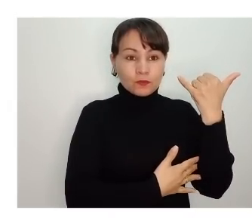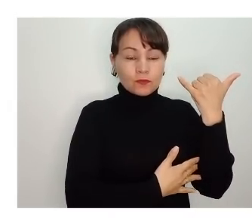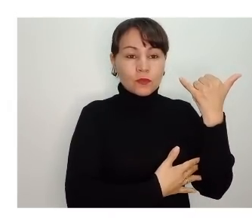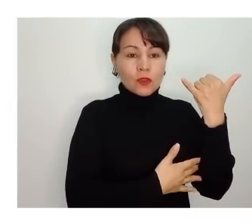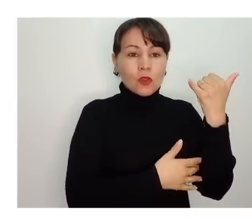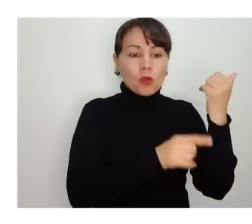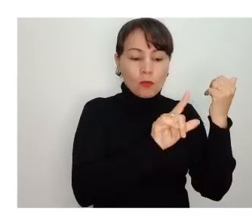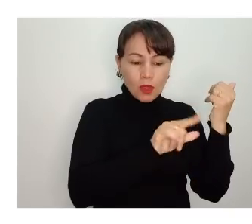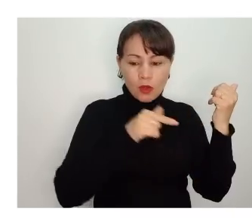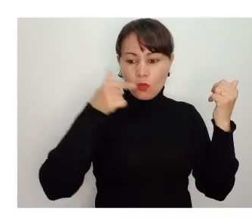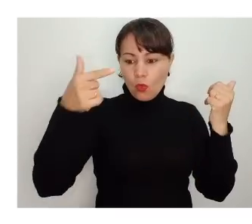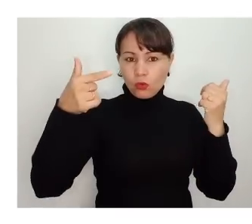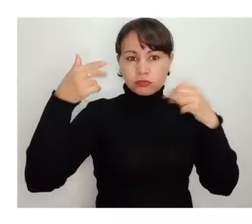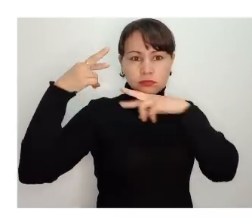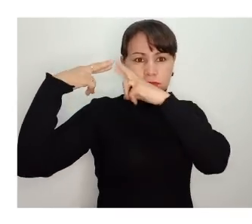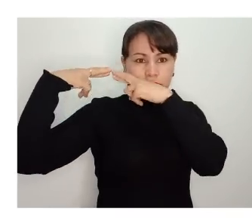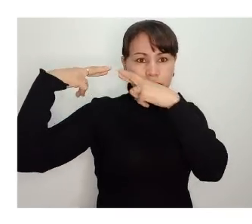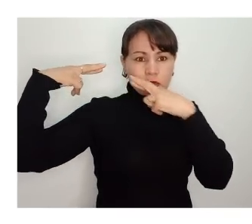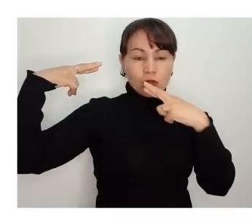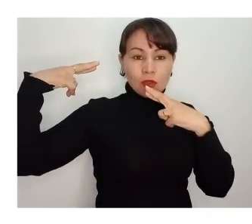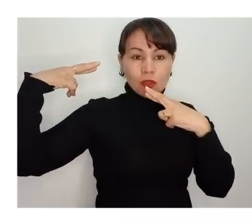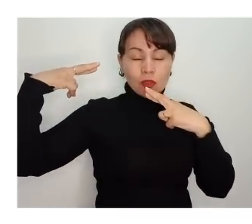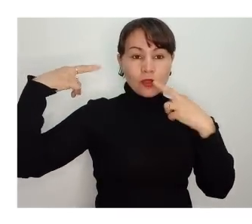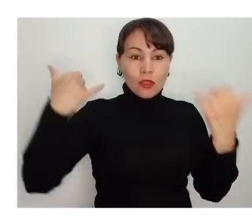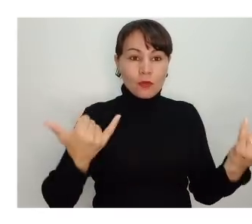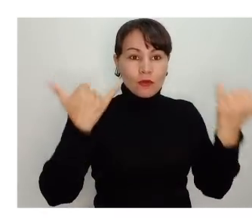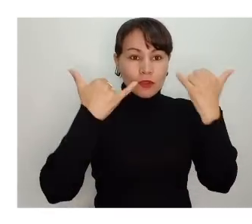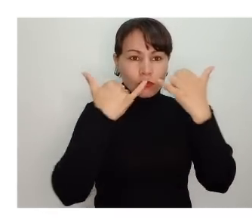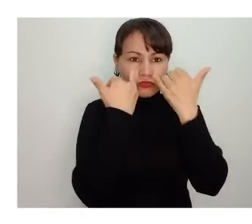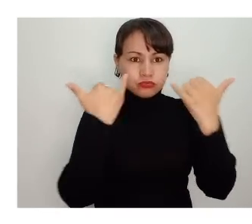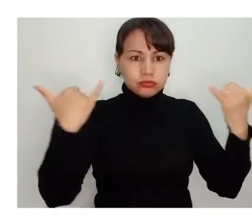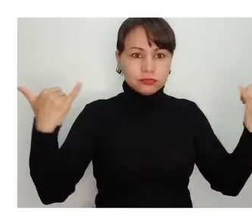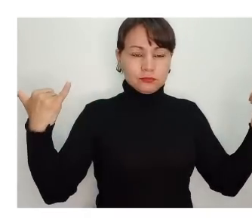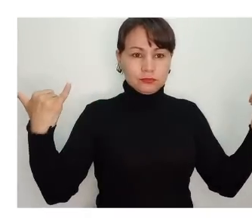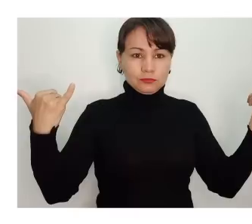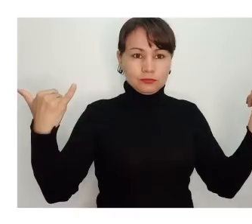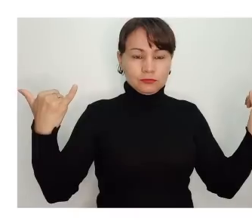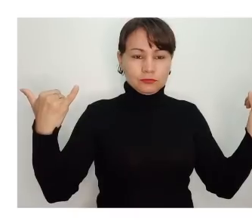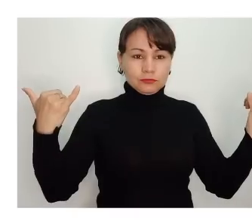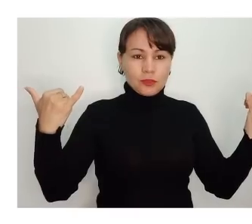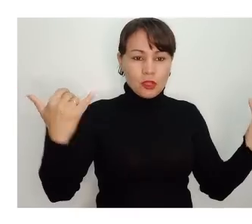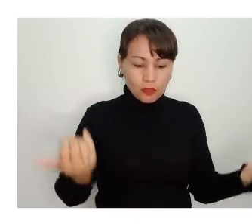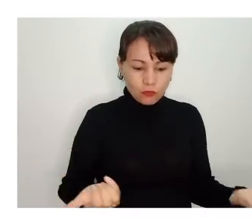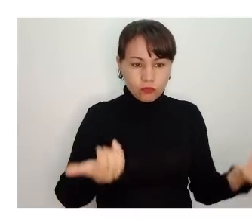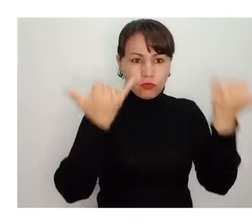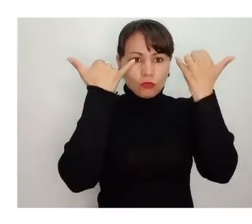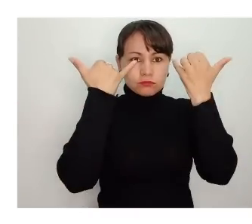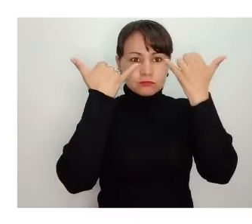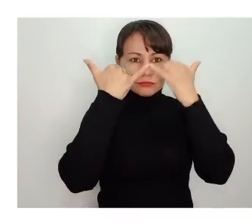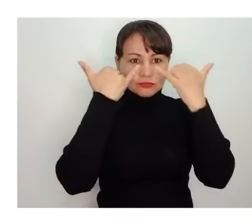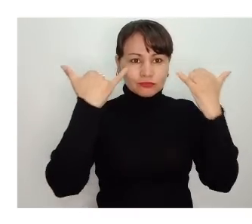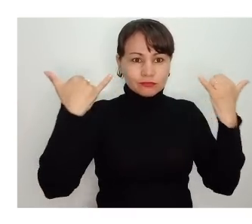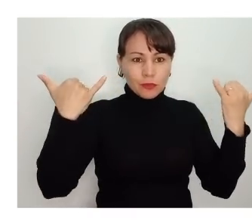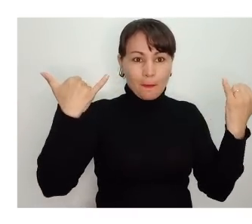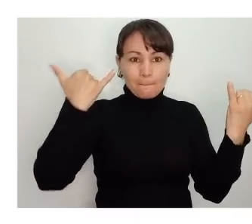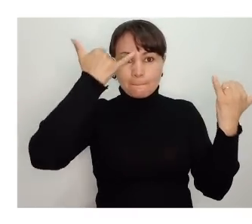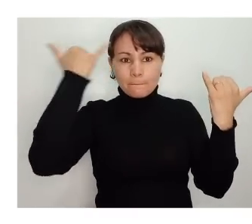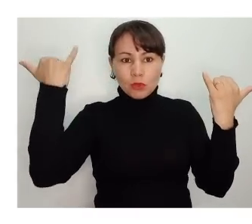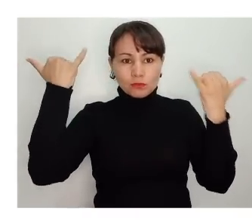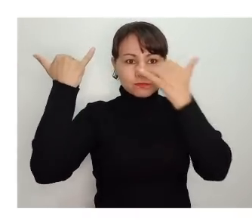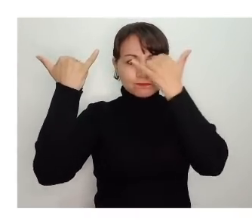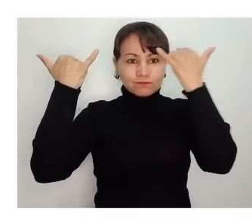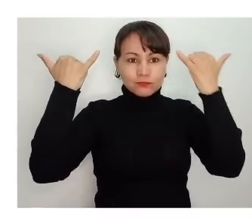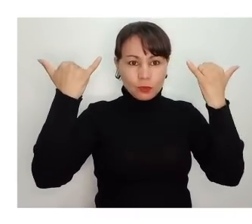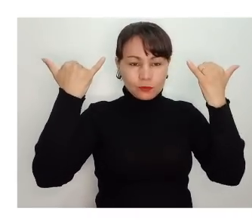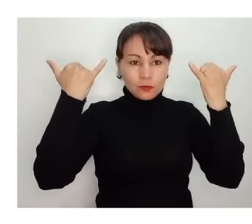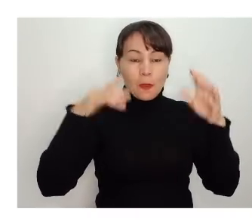é passada para outro neurônio, ela é uma informação elétrica, que ela é transmitida eletricamente de um neurônio